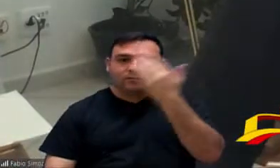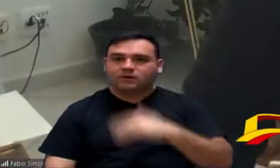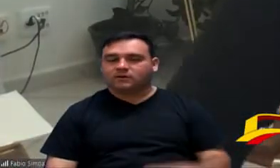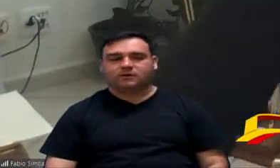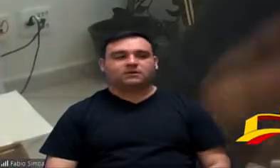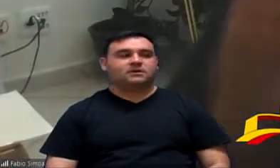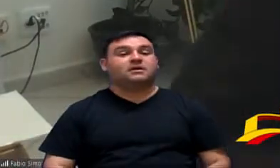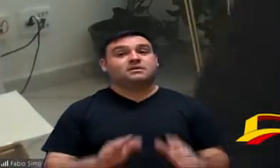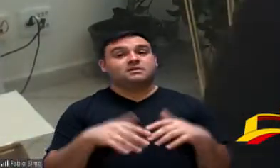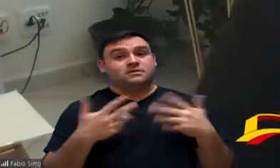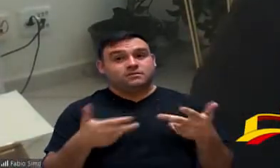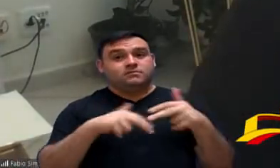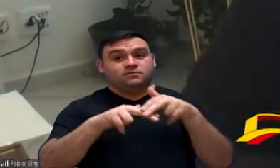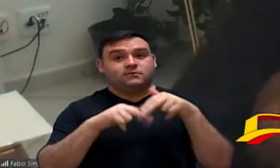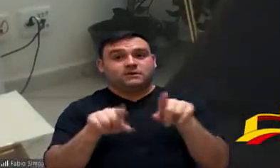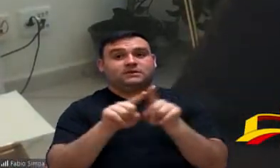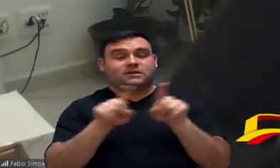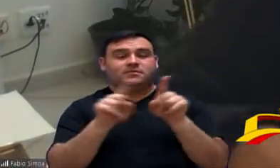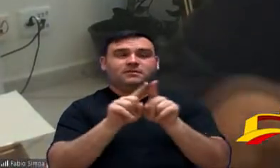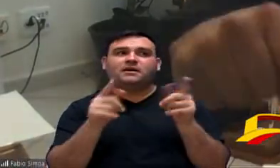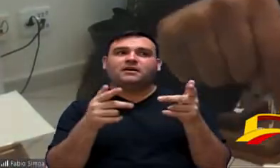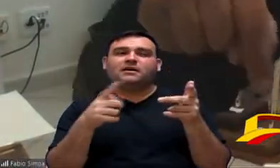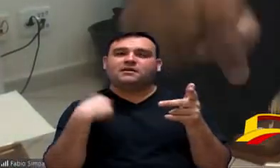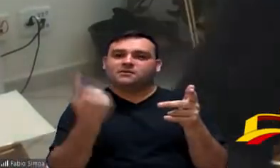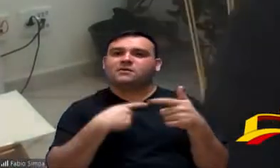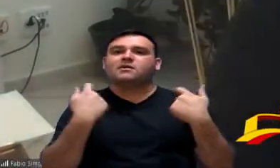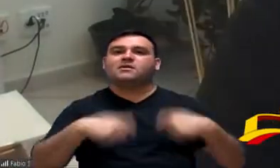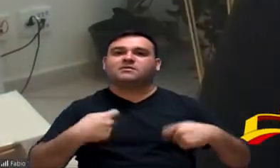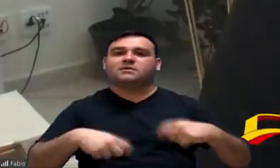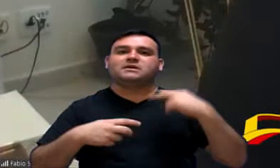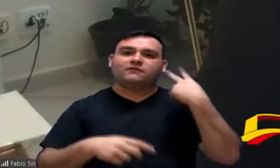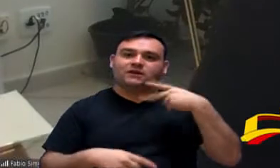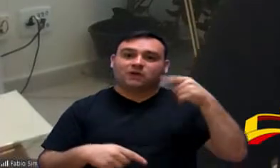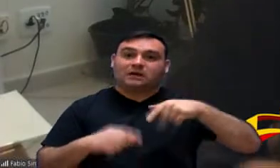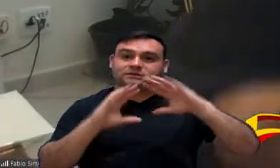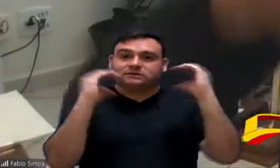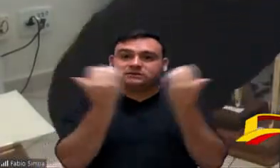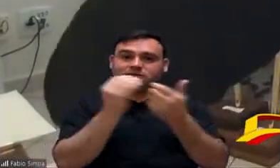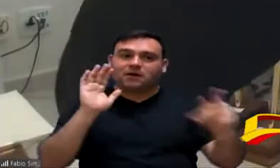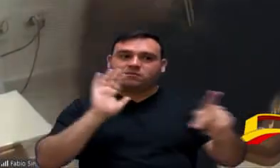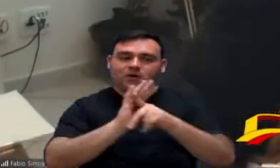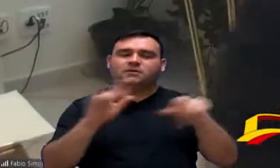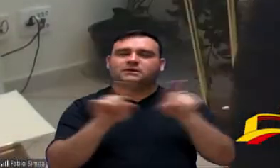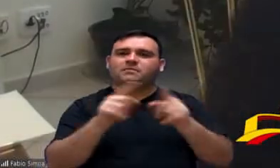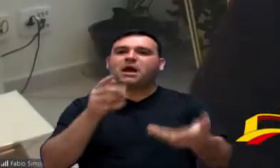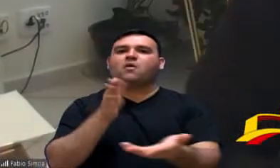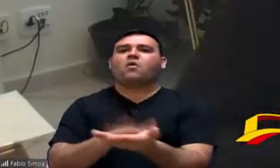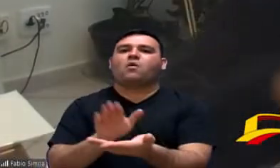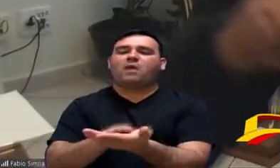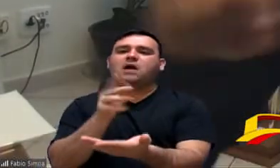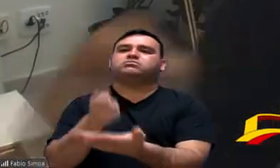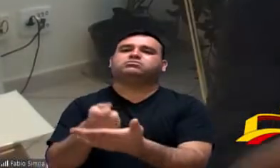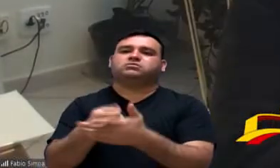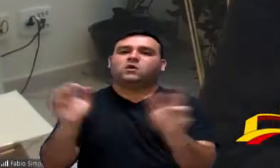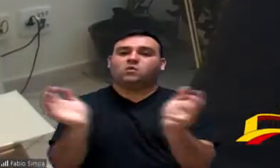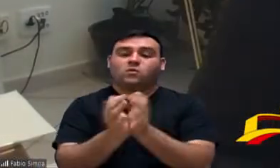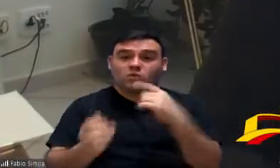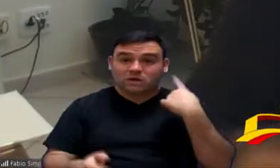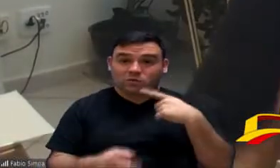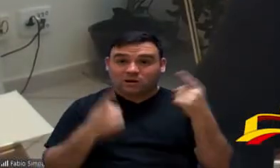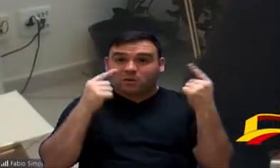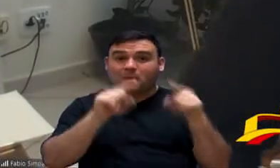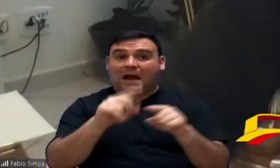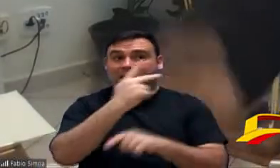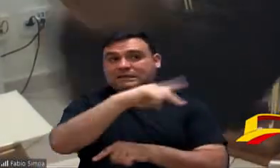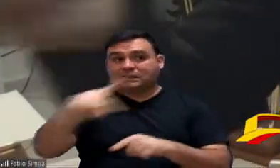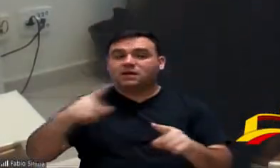não. Então, por isso que, né, a gente precisa também, nossos nobres vereadores aqui da casa, também cobrar esses deputados que são parceiros